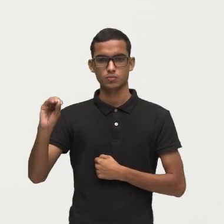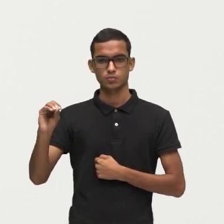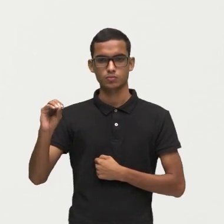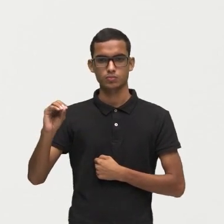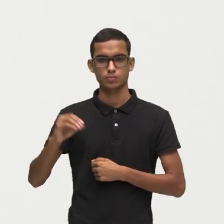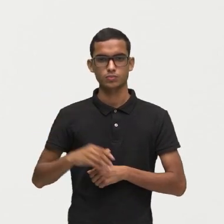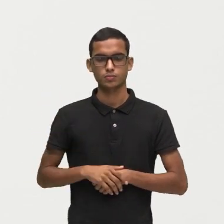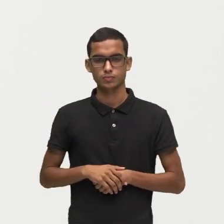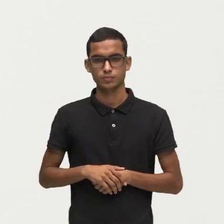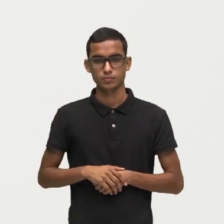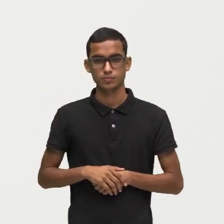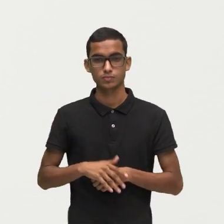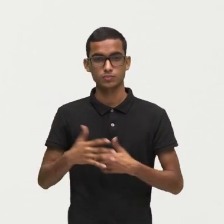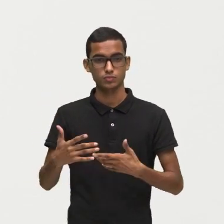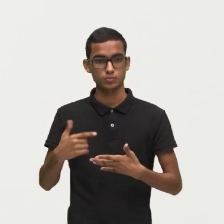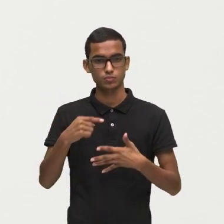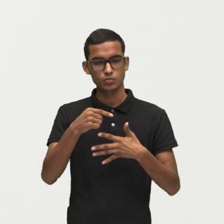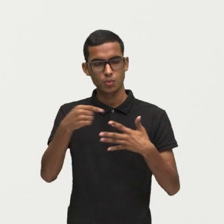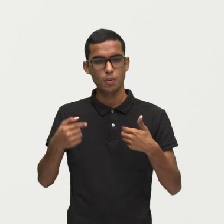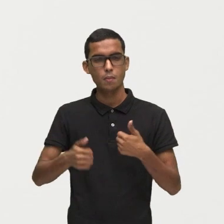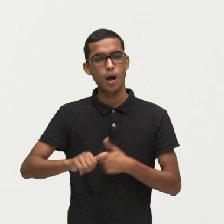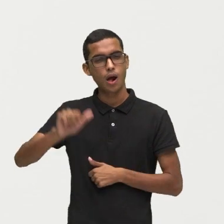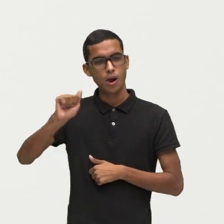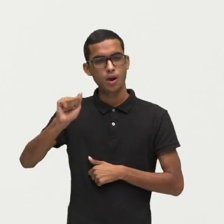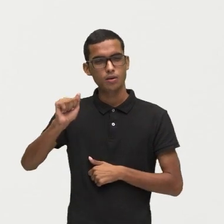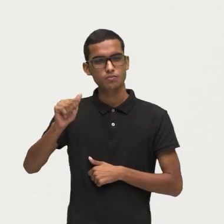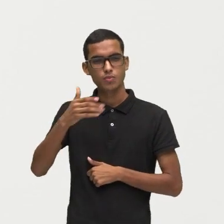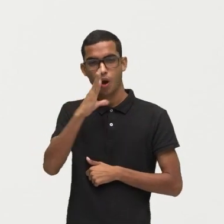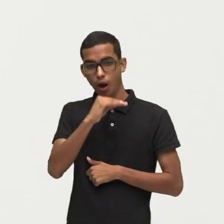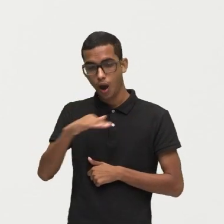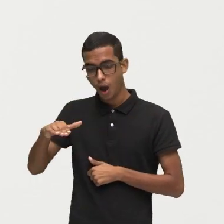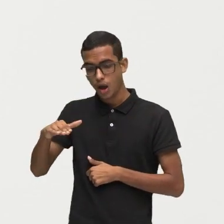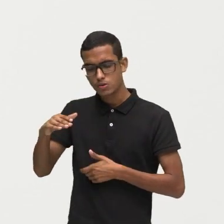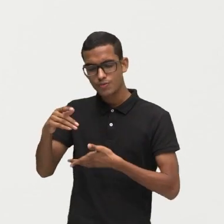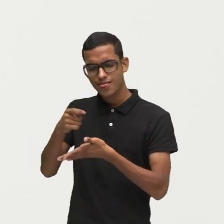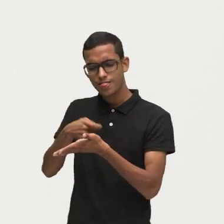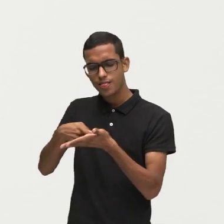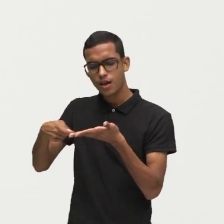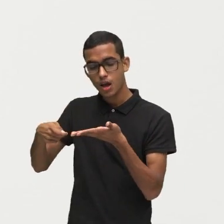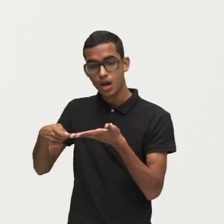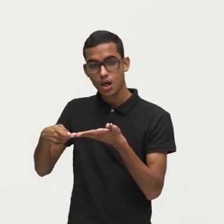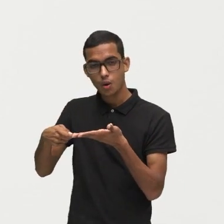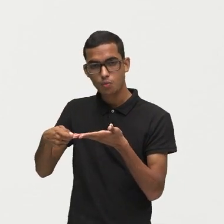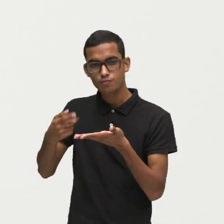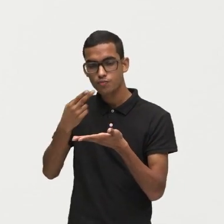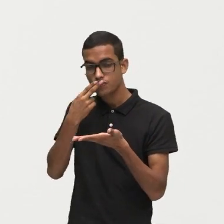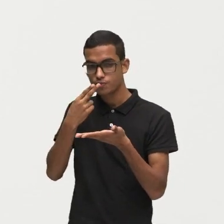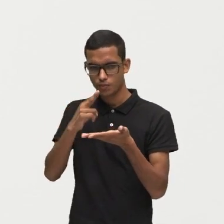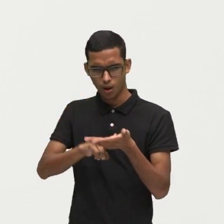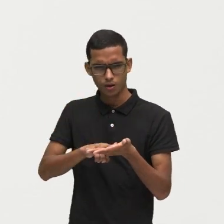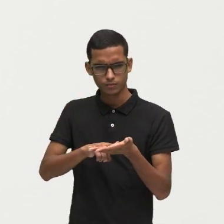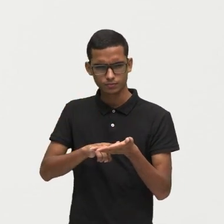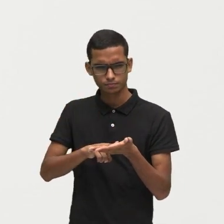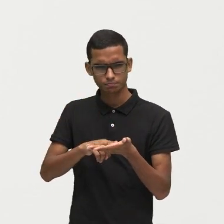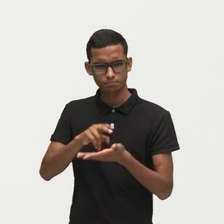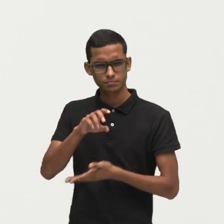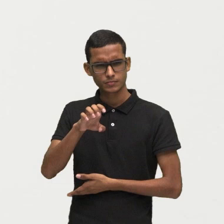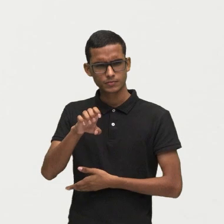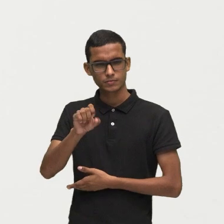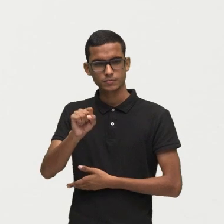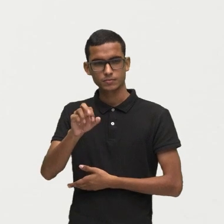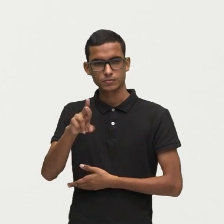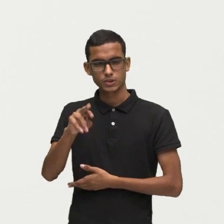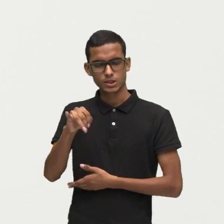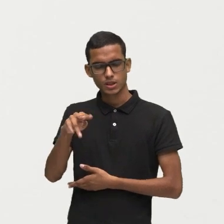chicos escribirán una carta. Eu tenho aí o verbo escrever. Será que ele está no passado? Será que ele está no